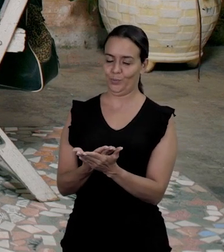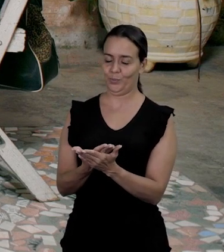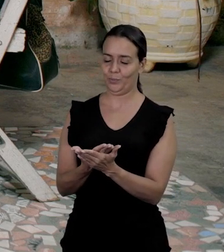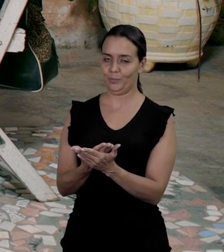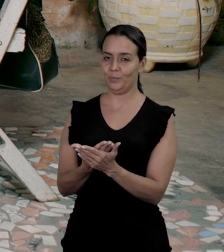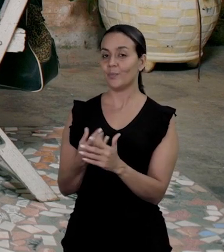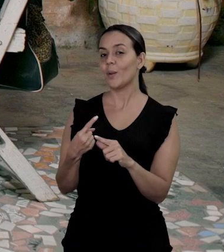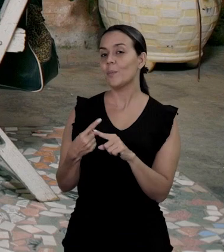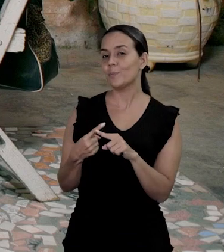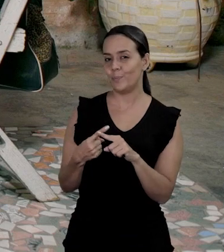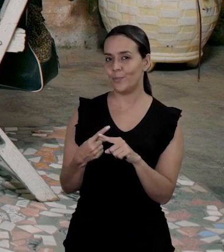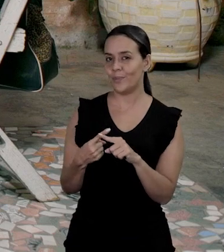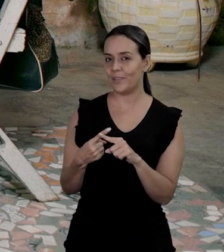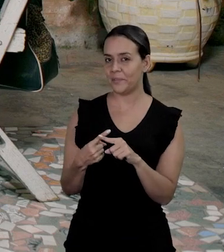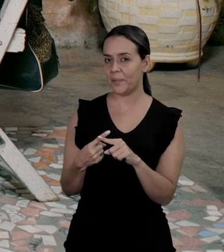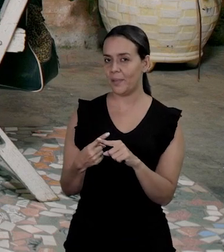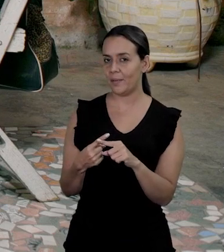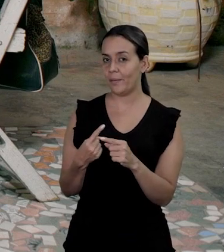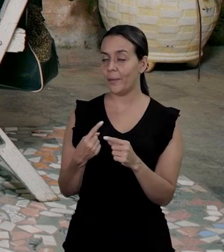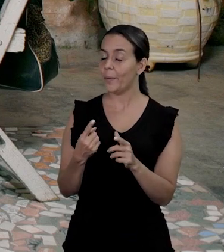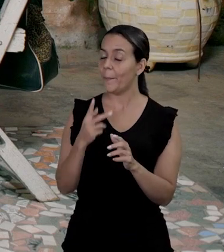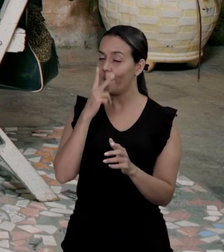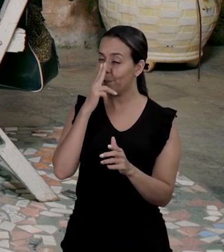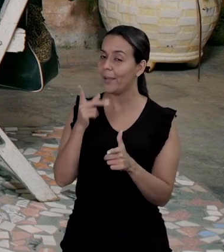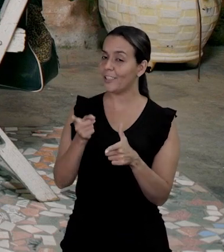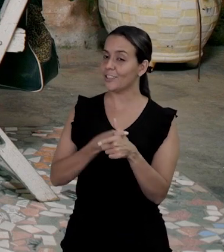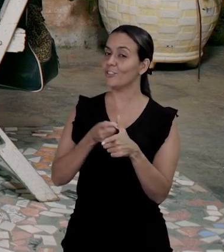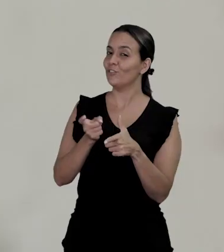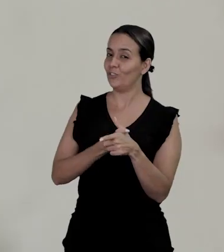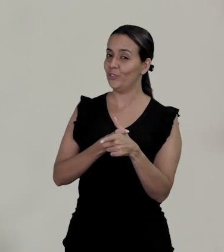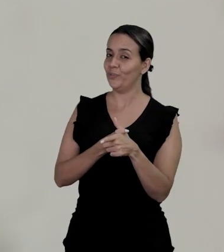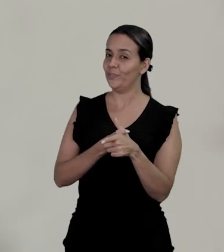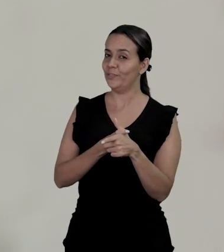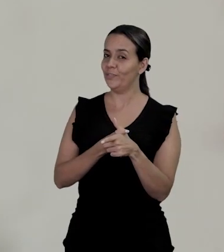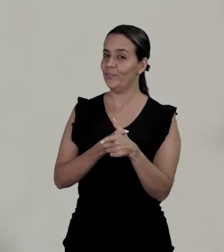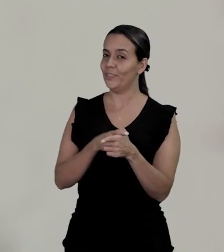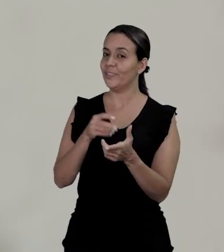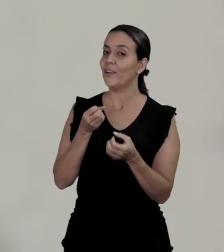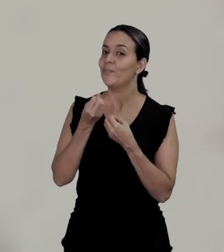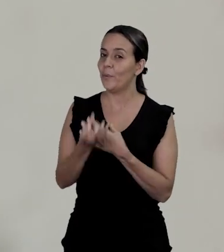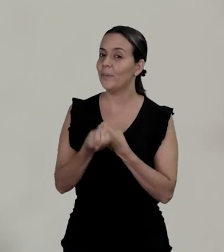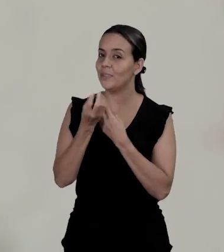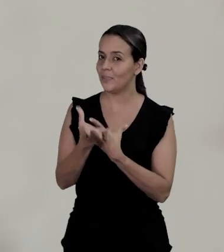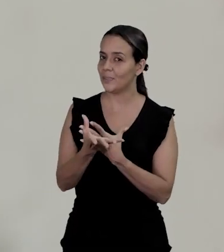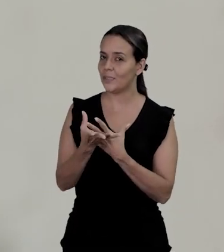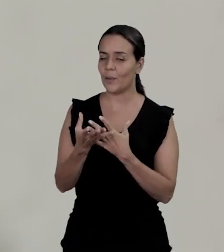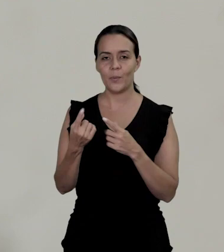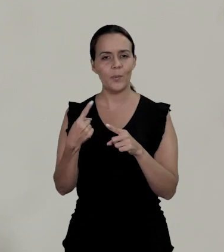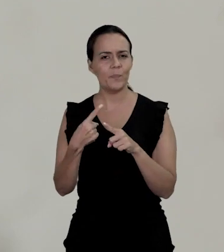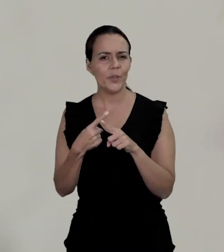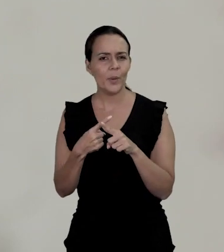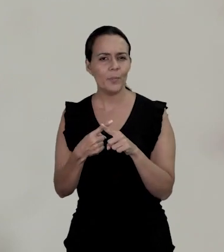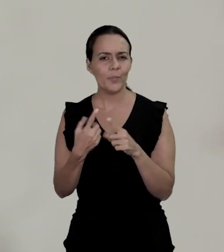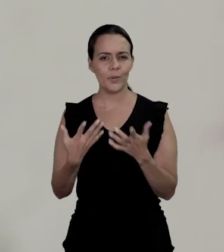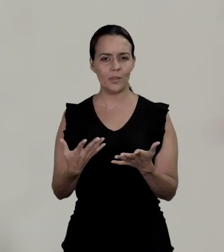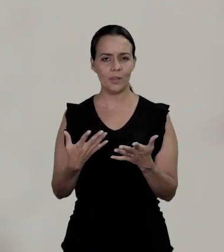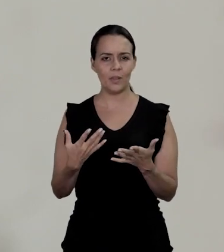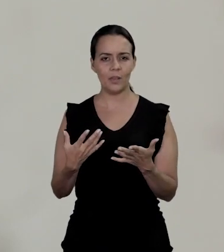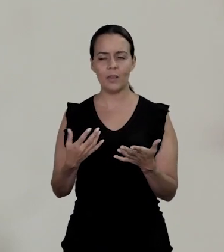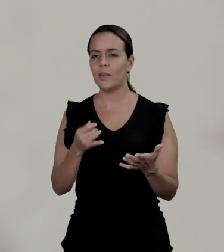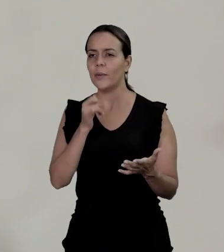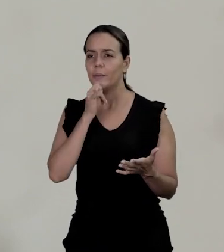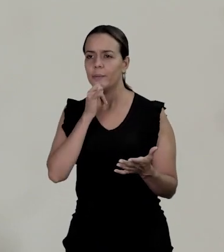profunda com as pessoas trans, tá? Porque é em cima ali da noção de interiorização do nome